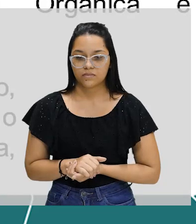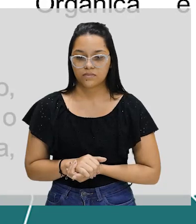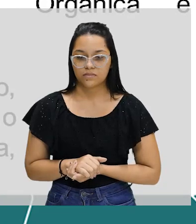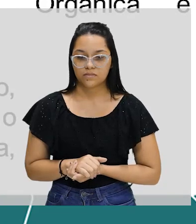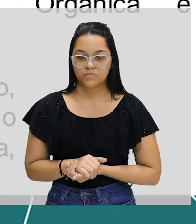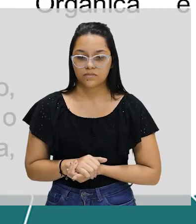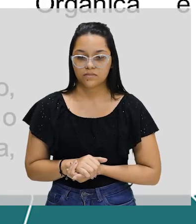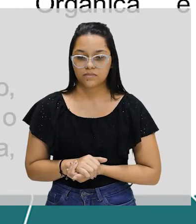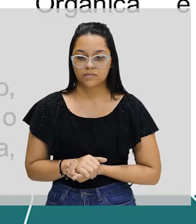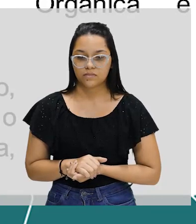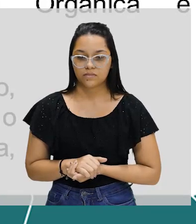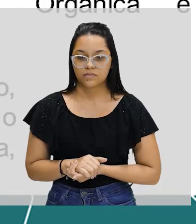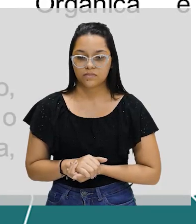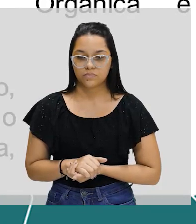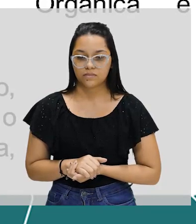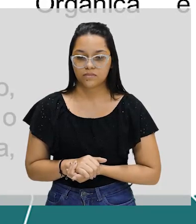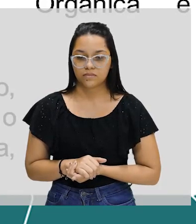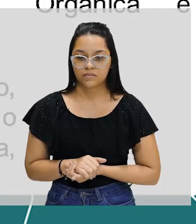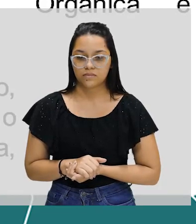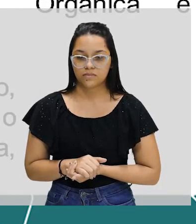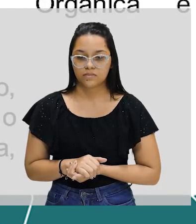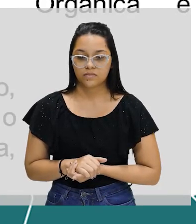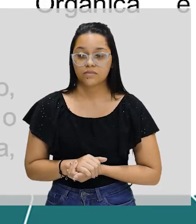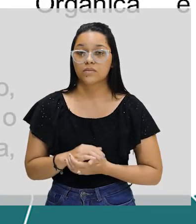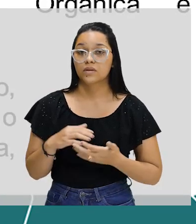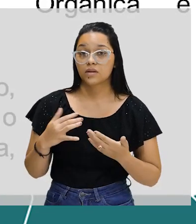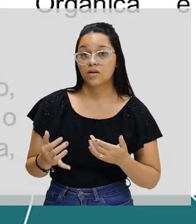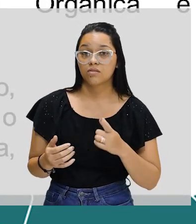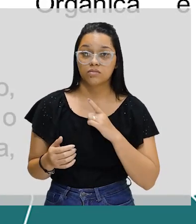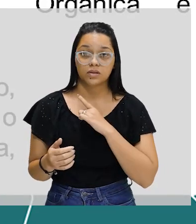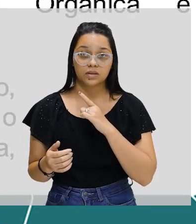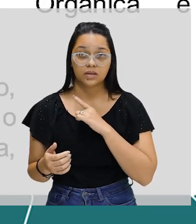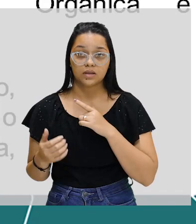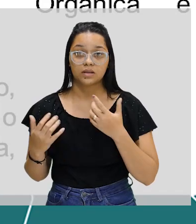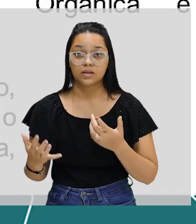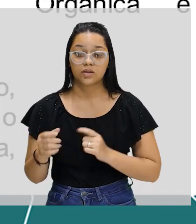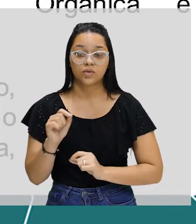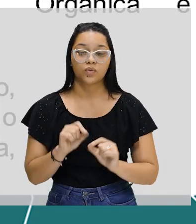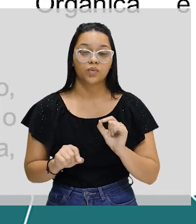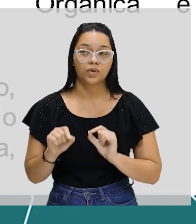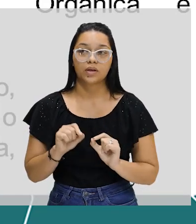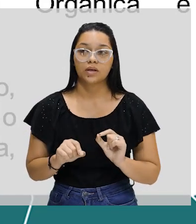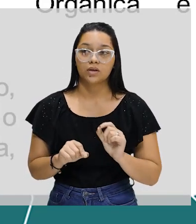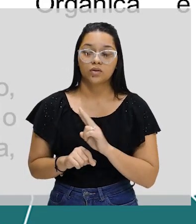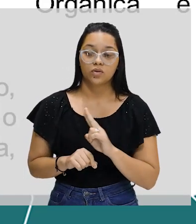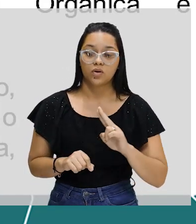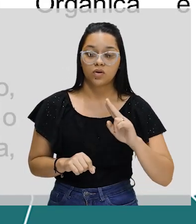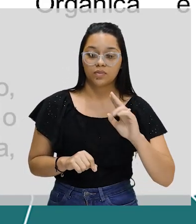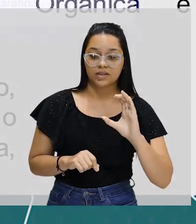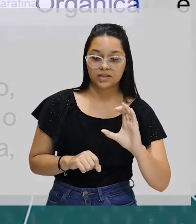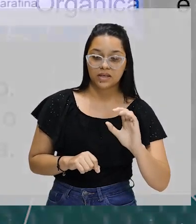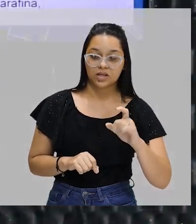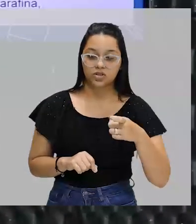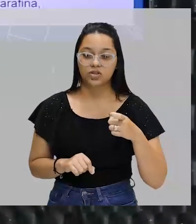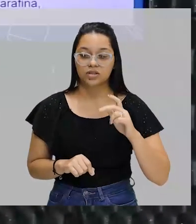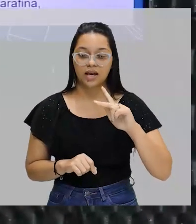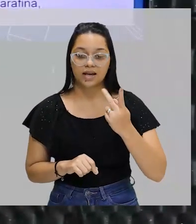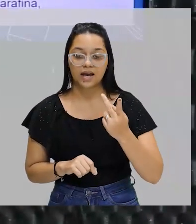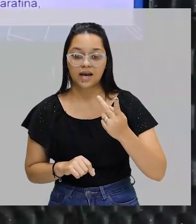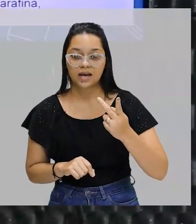dos elementos carbono e hidrogênio. Então, de forma geral, nós vamos chamar de